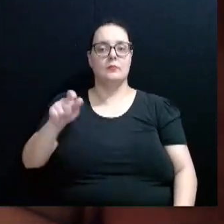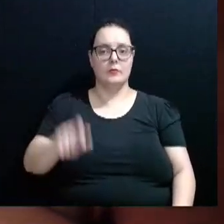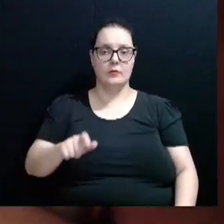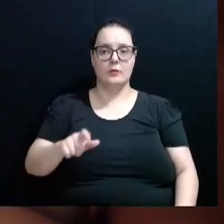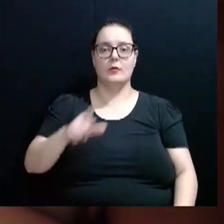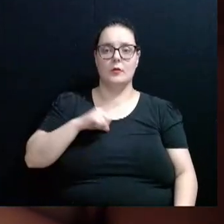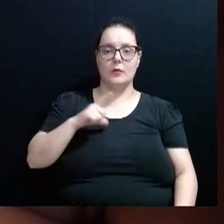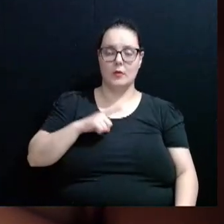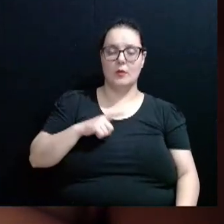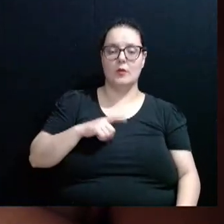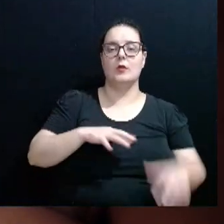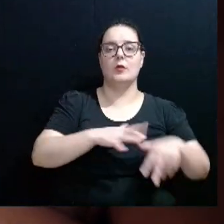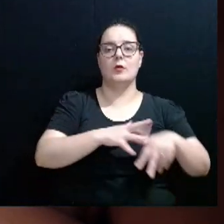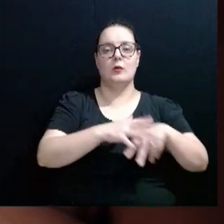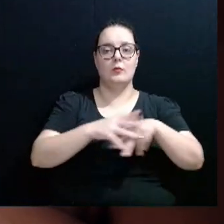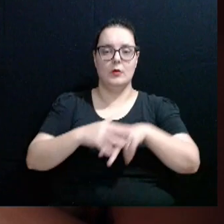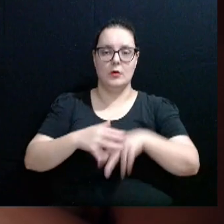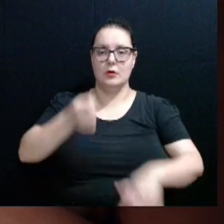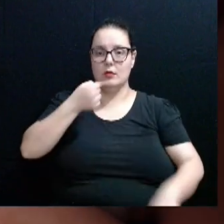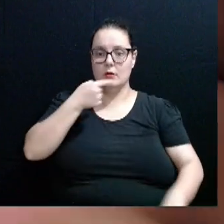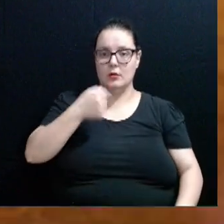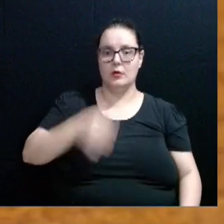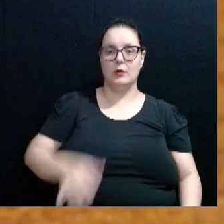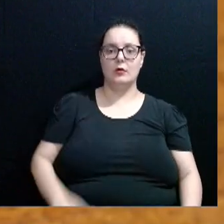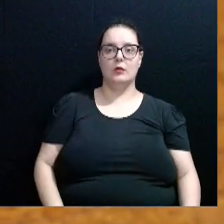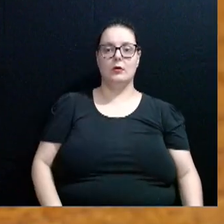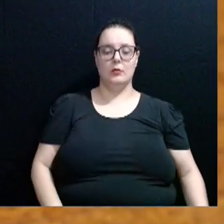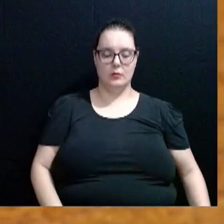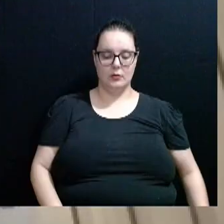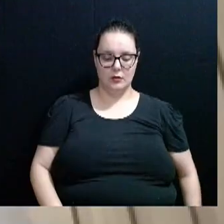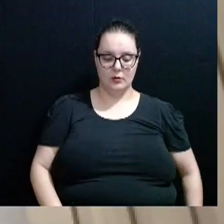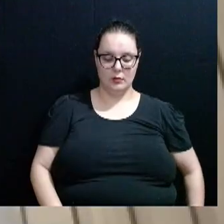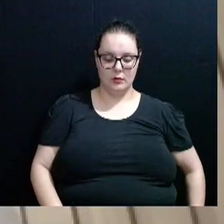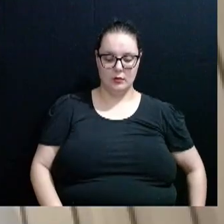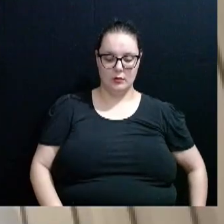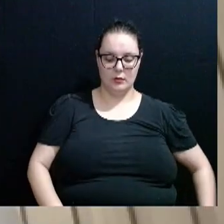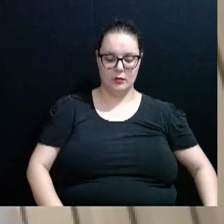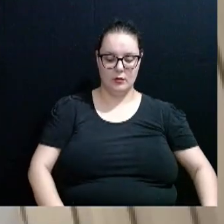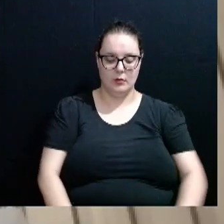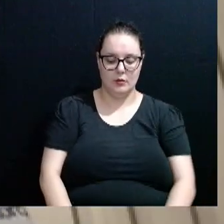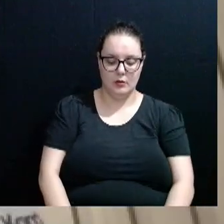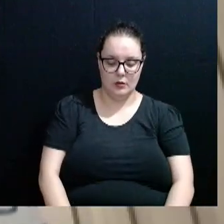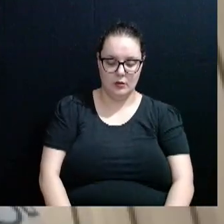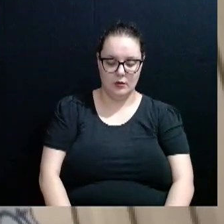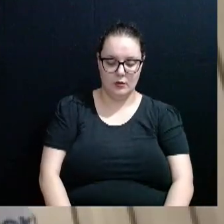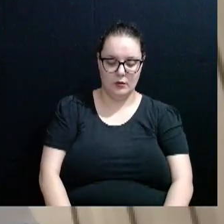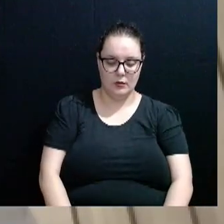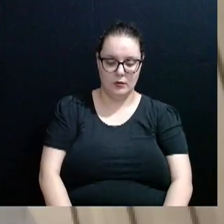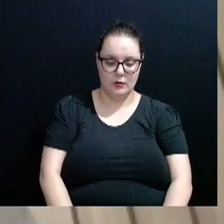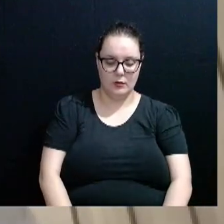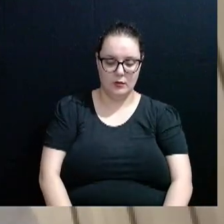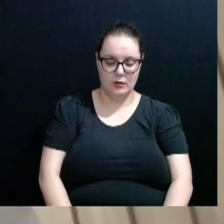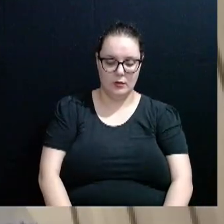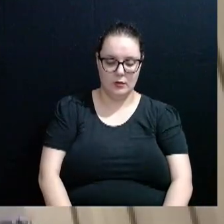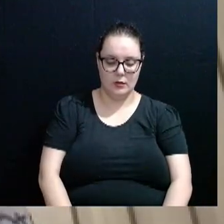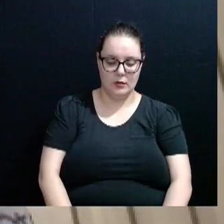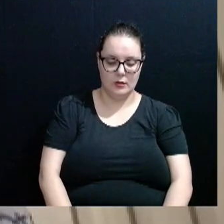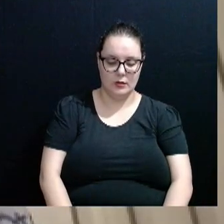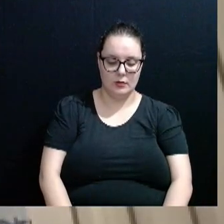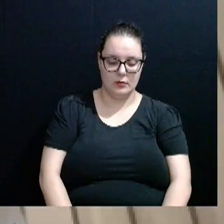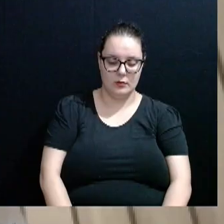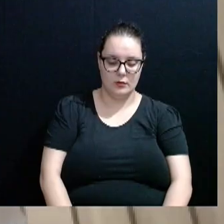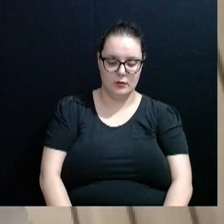ali tomou. Por exemplo, o frasco vazio, né? Então,